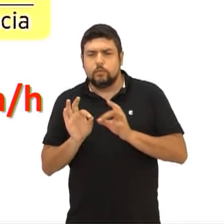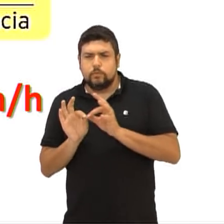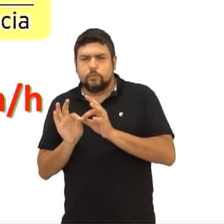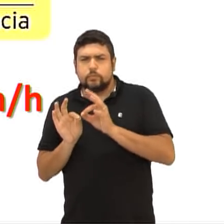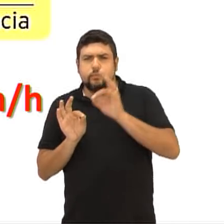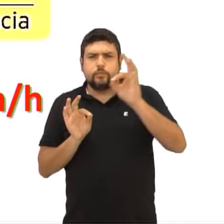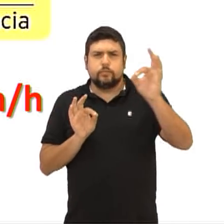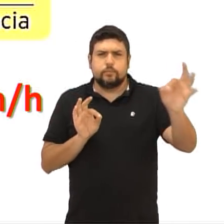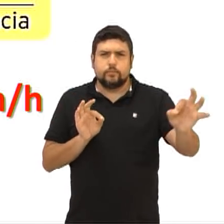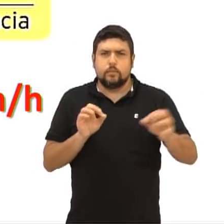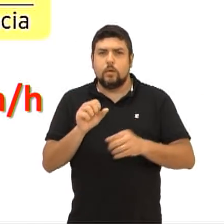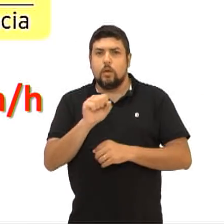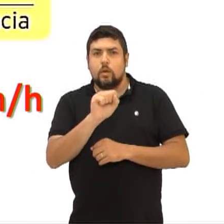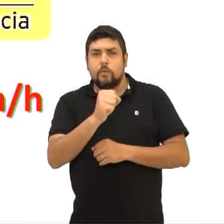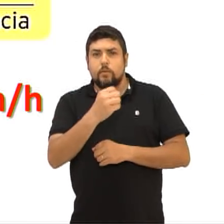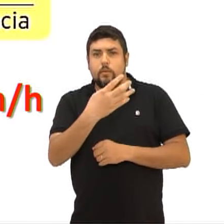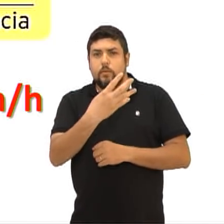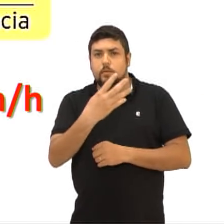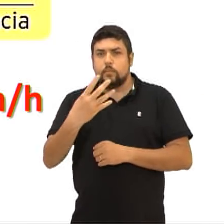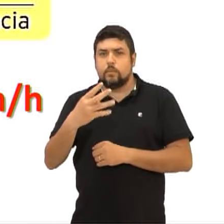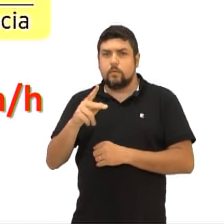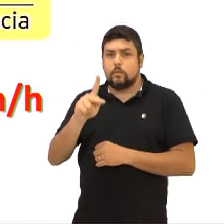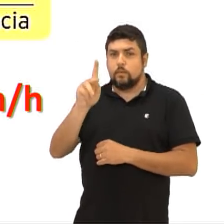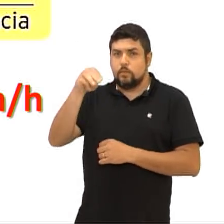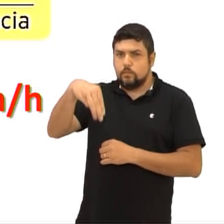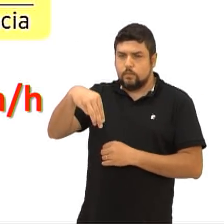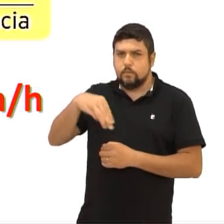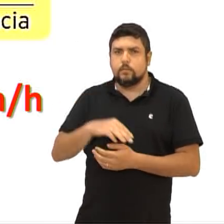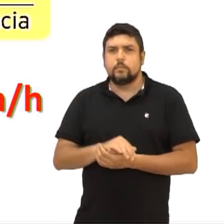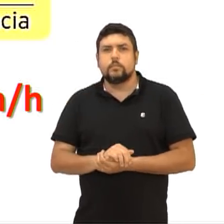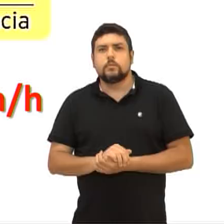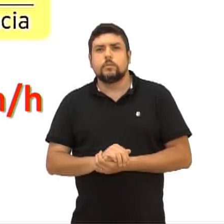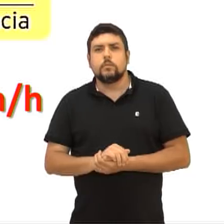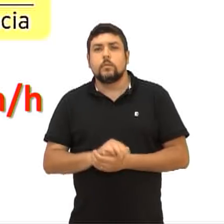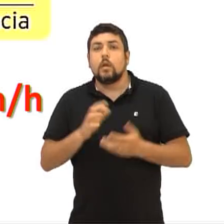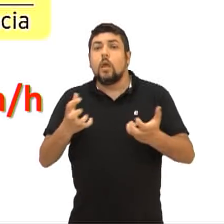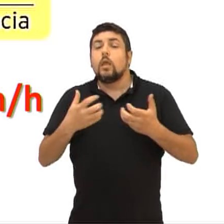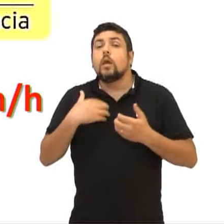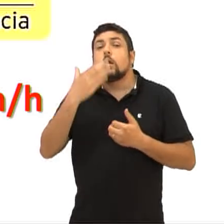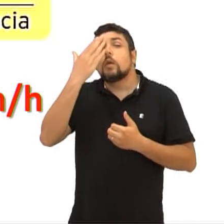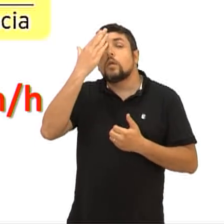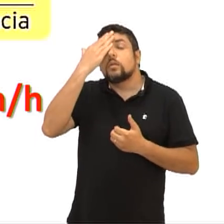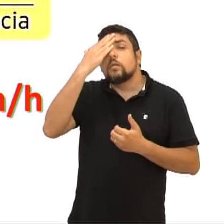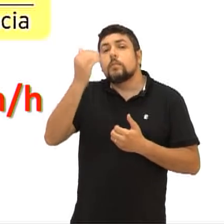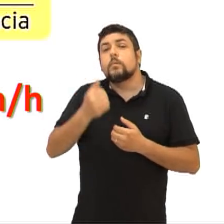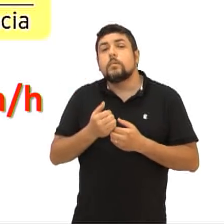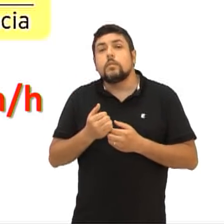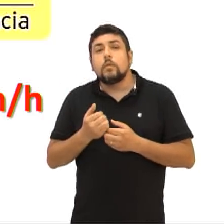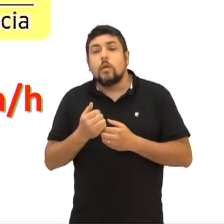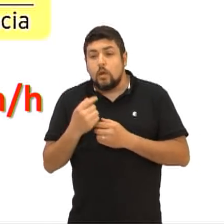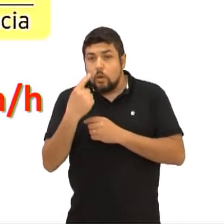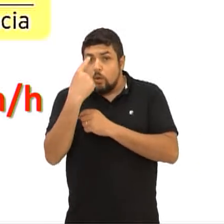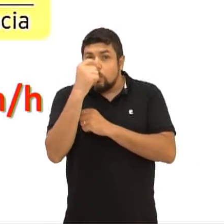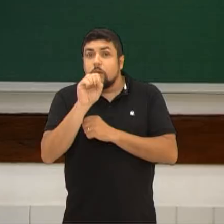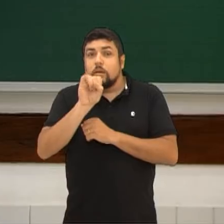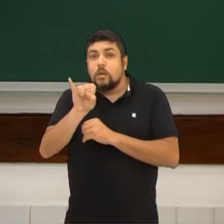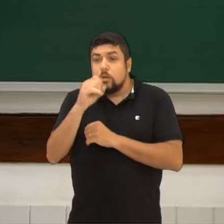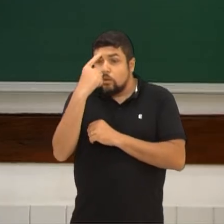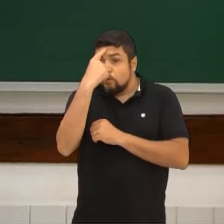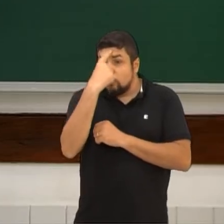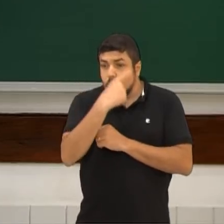foi 844 quilômetros. E ele quer saber quantos quilômetros Marcos percorreu em 1